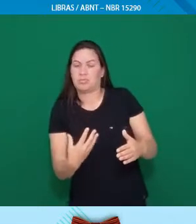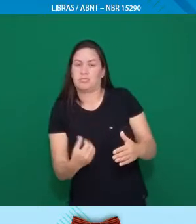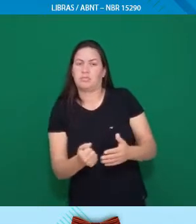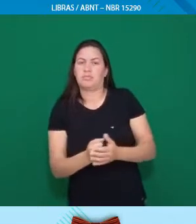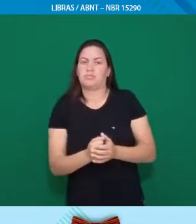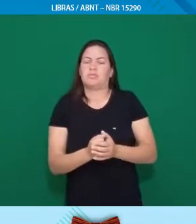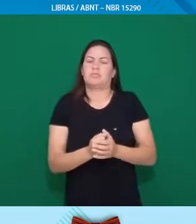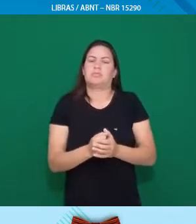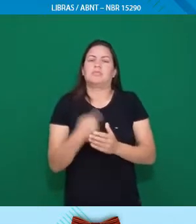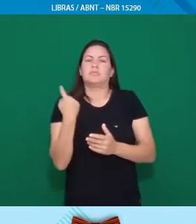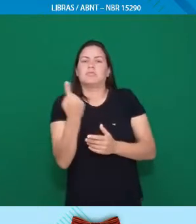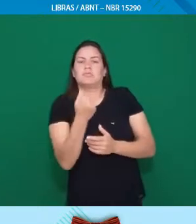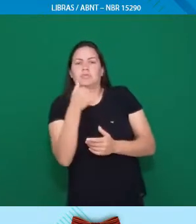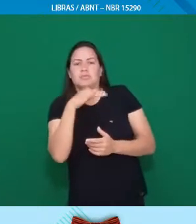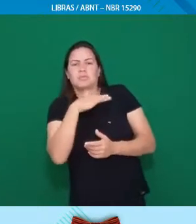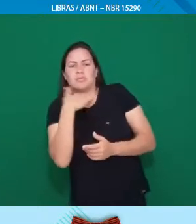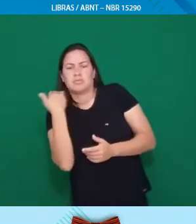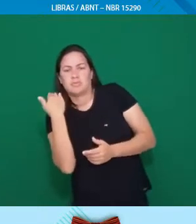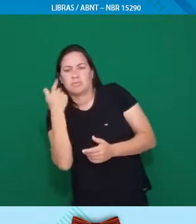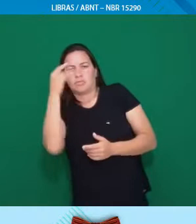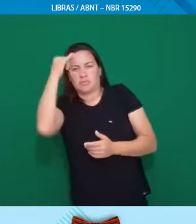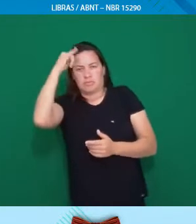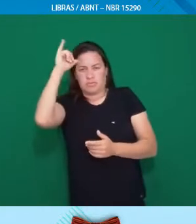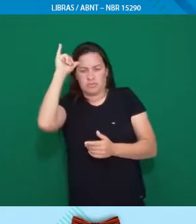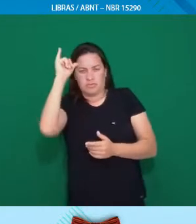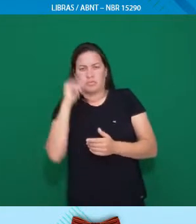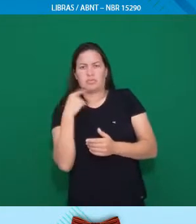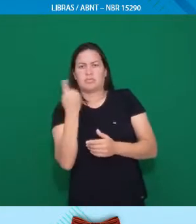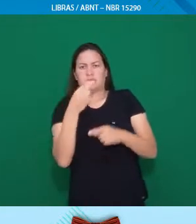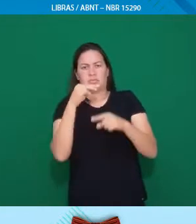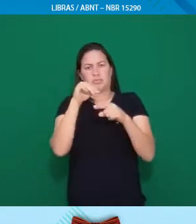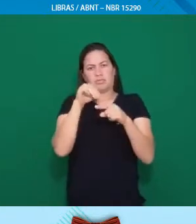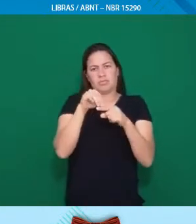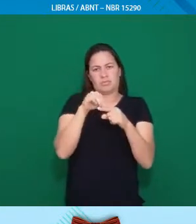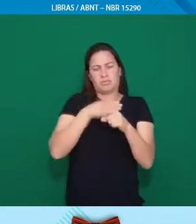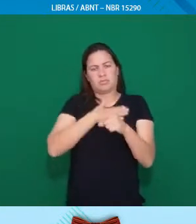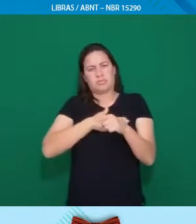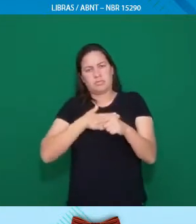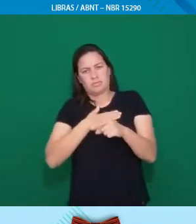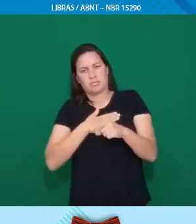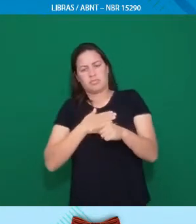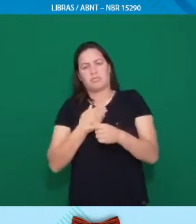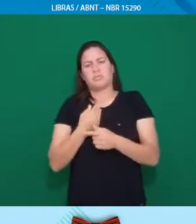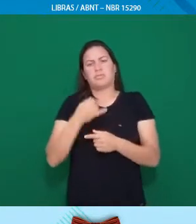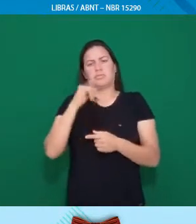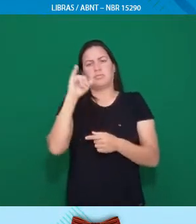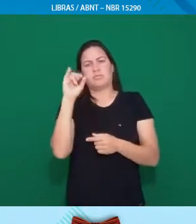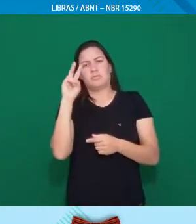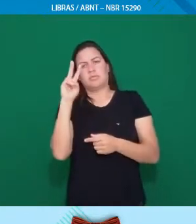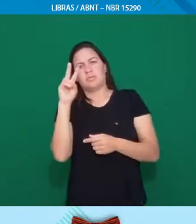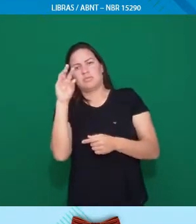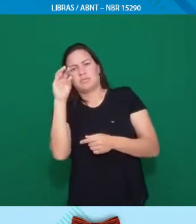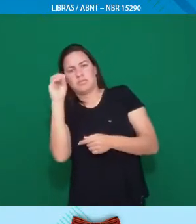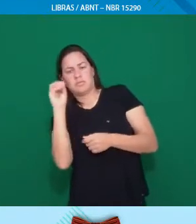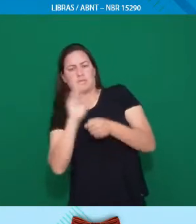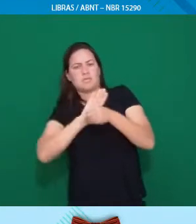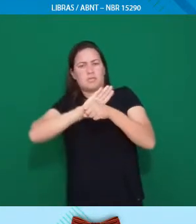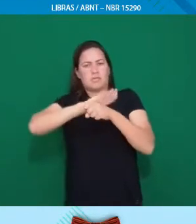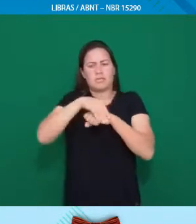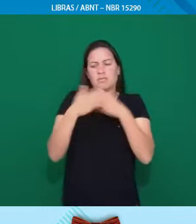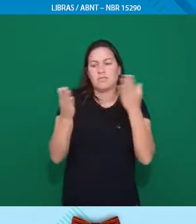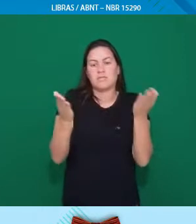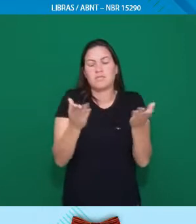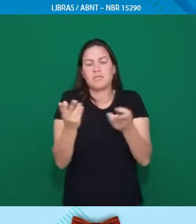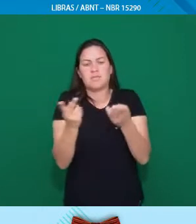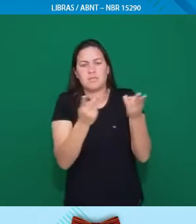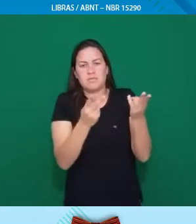colaborar para que os animais não fique sem água no nosso município né gostaria também de saudar o imo se faz presente na noite